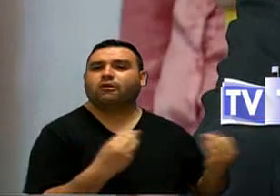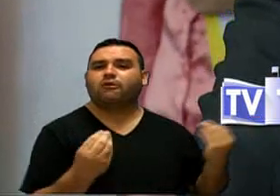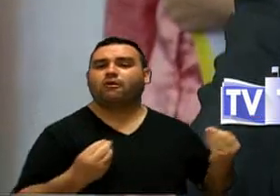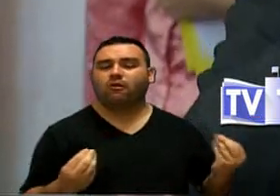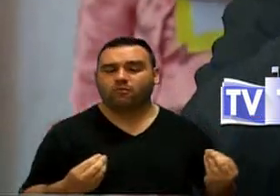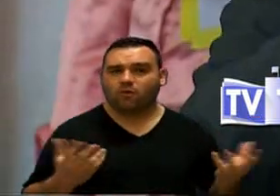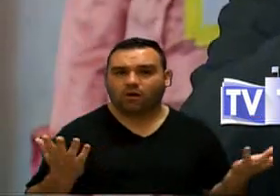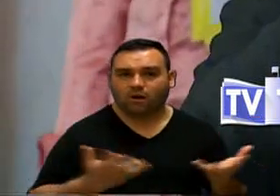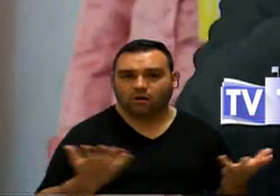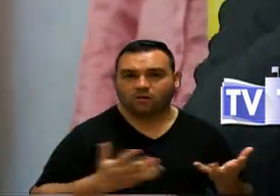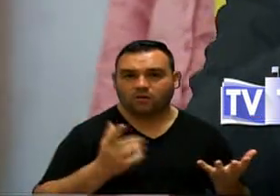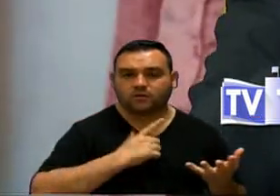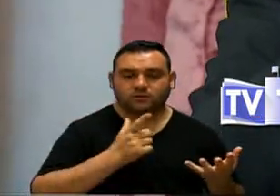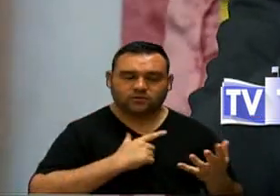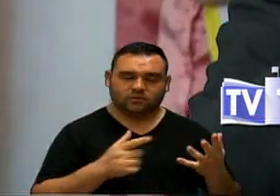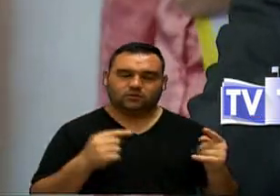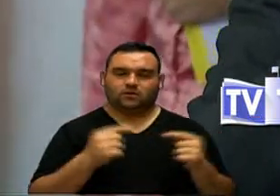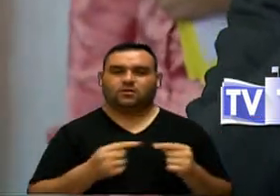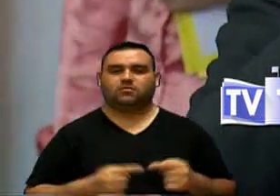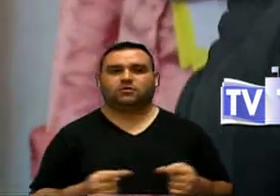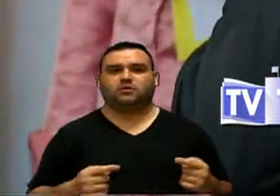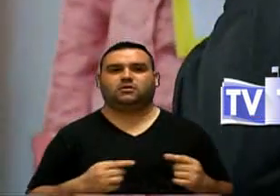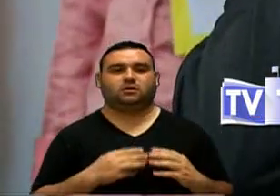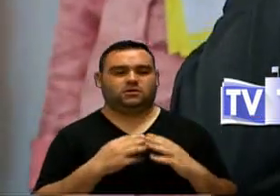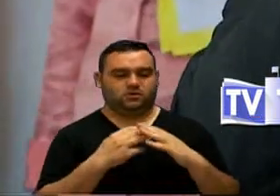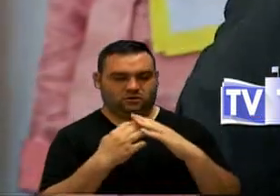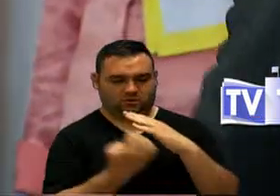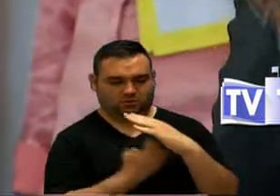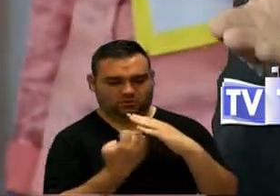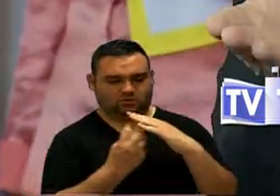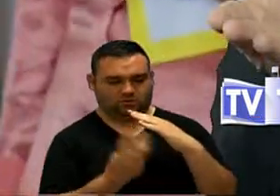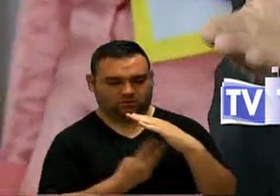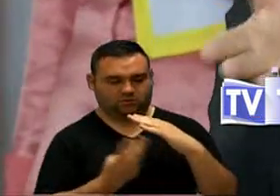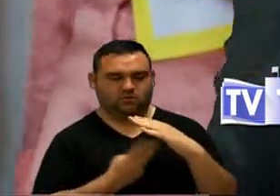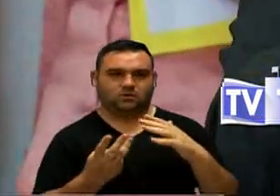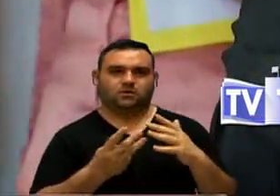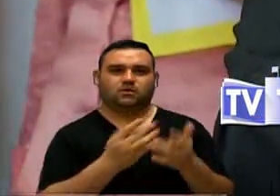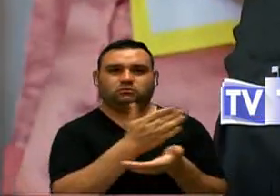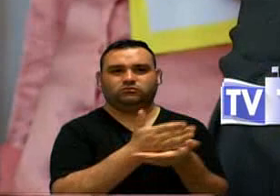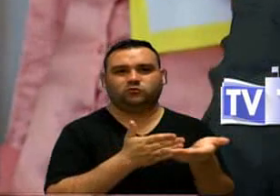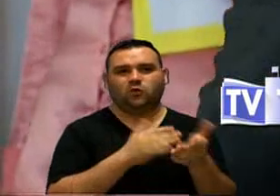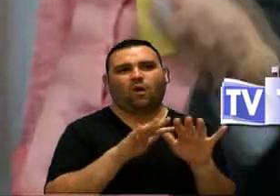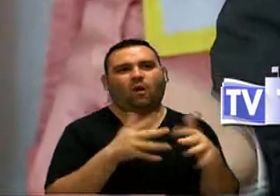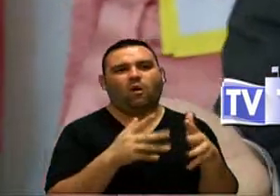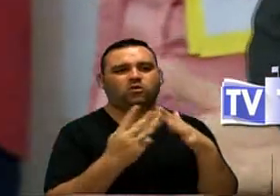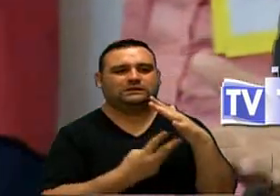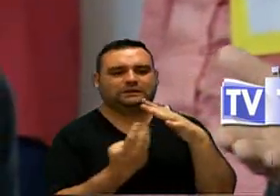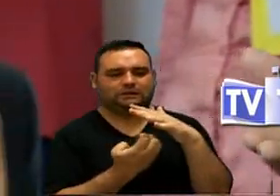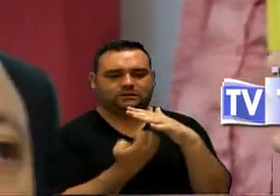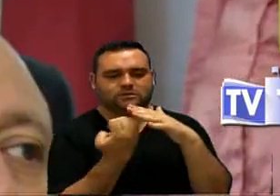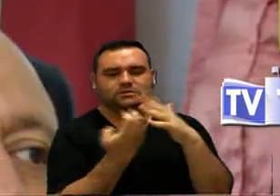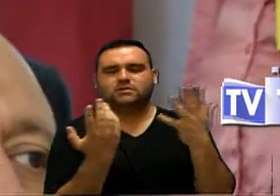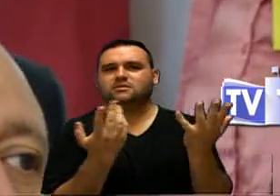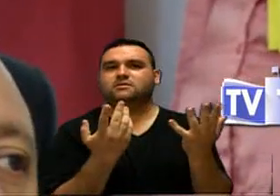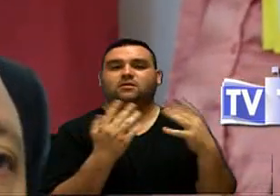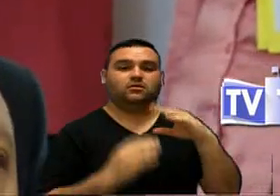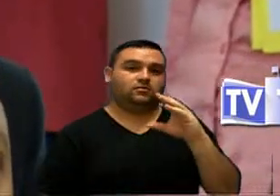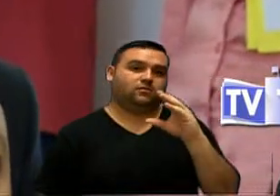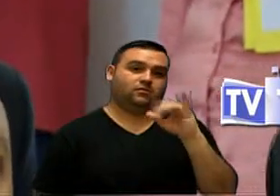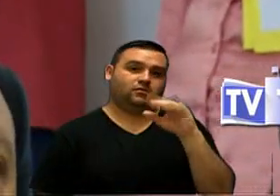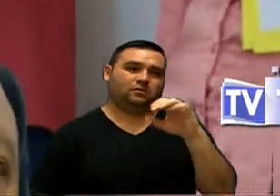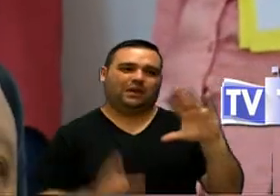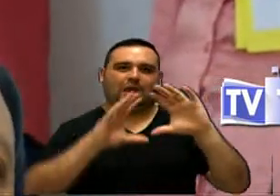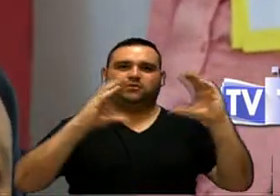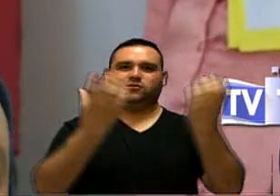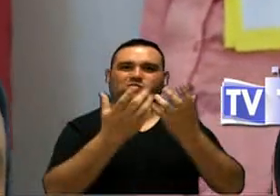está a questão do compartilhamento, ou é a terceirização do SIC? E